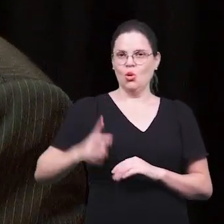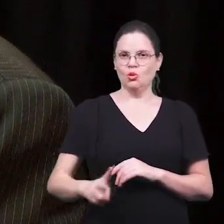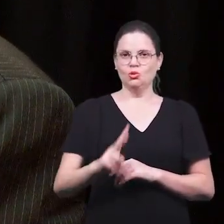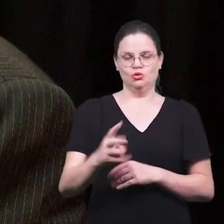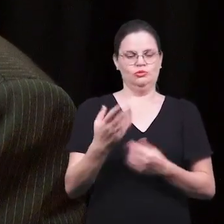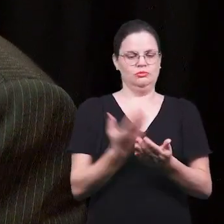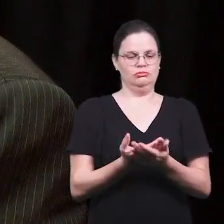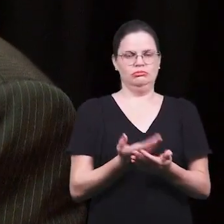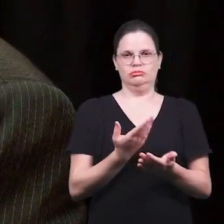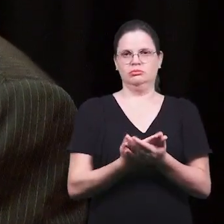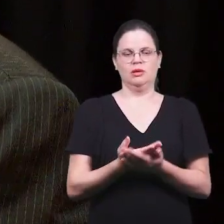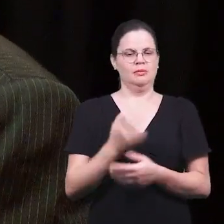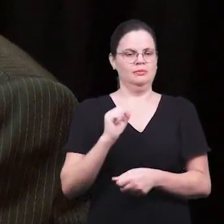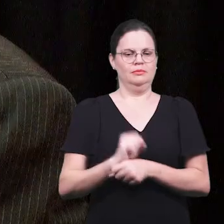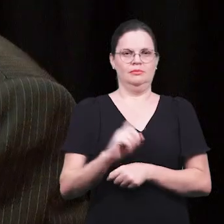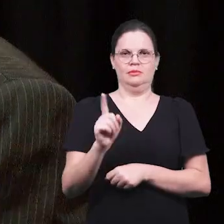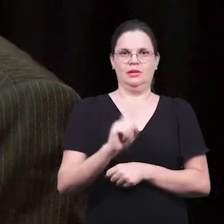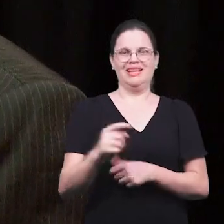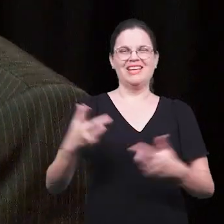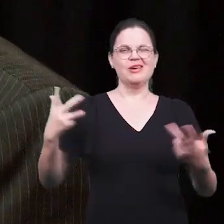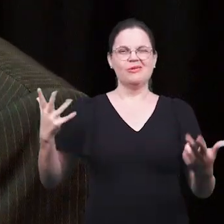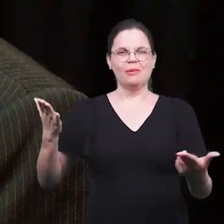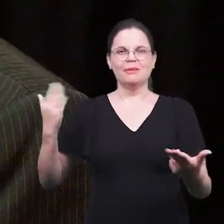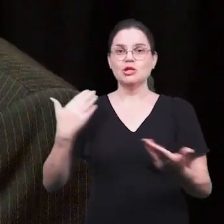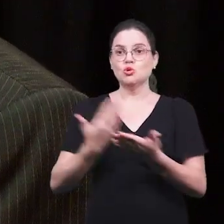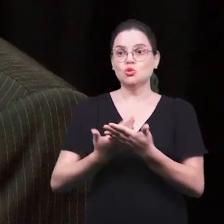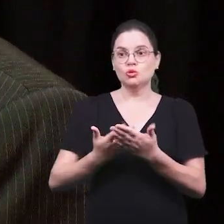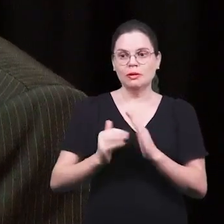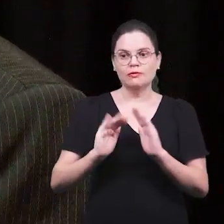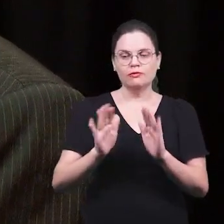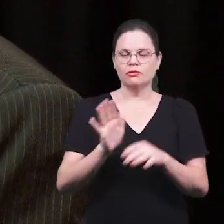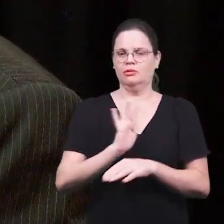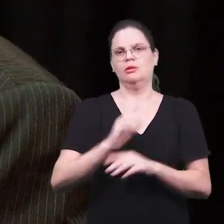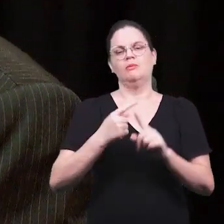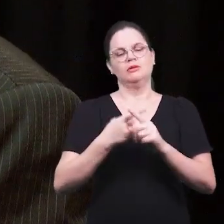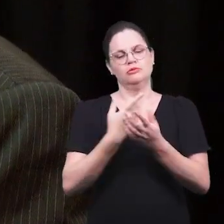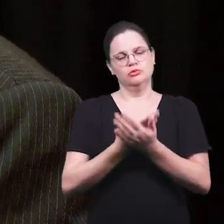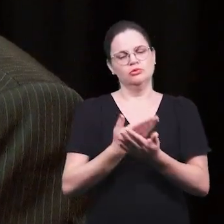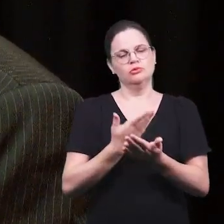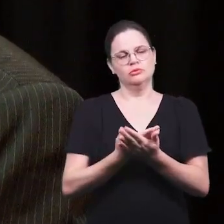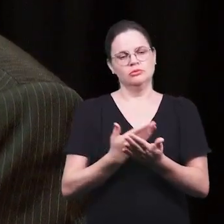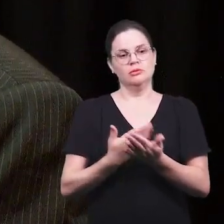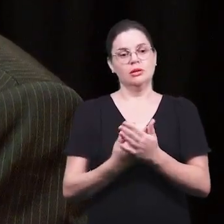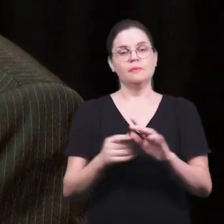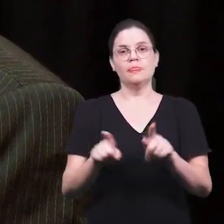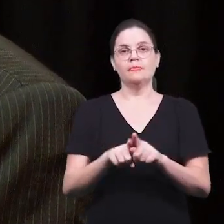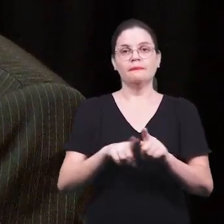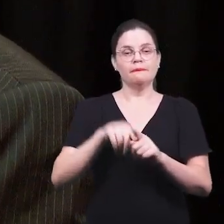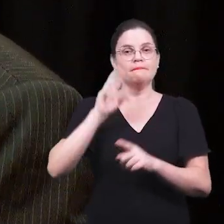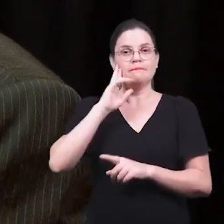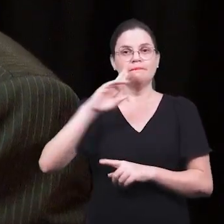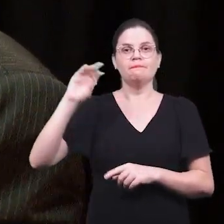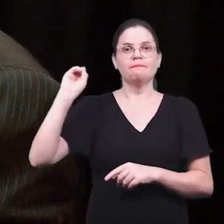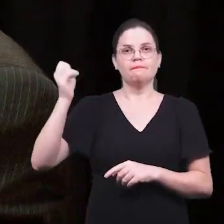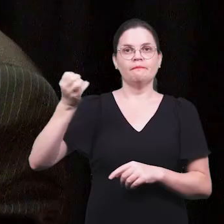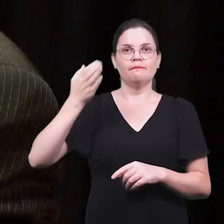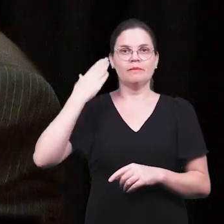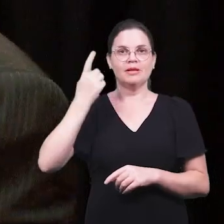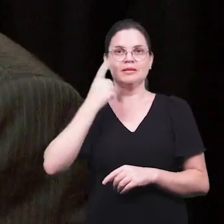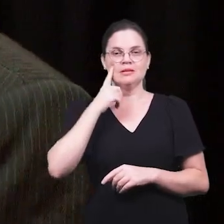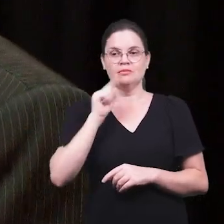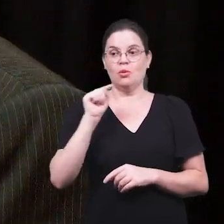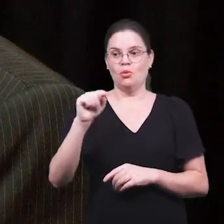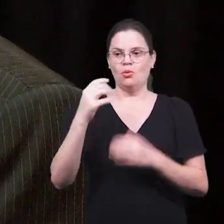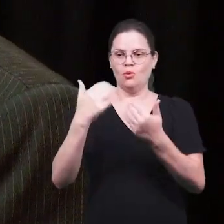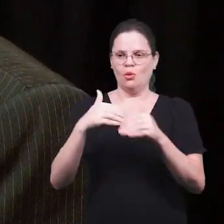continuei estudando, mas não da forma como eu estudava anteriormente, e o Senhor também, ele foi nos dirigindo no sentido de que aquele